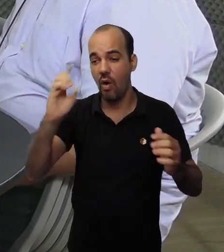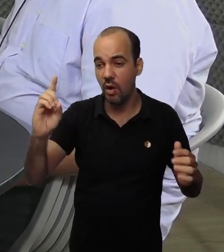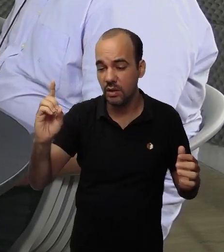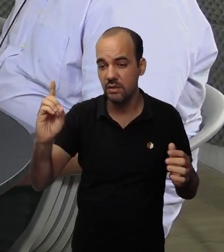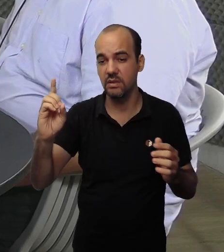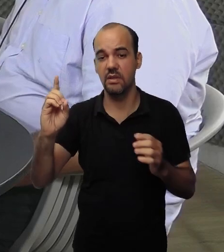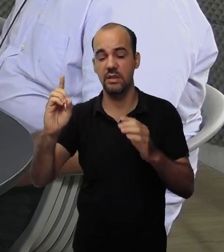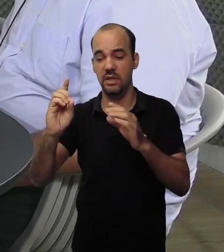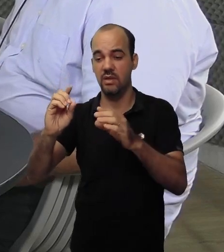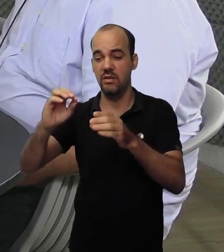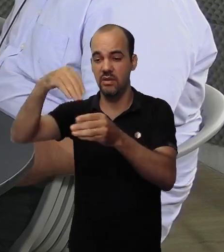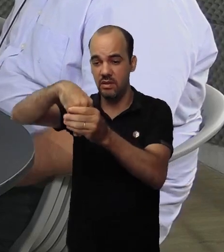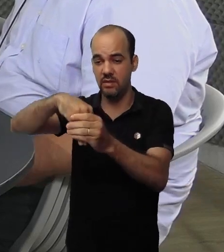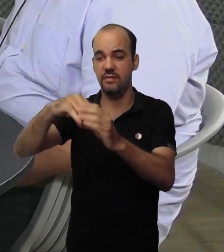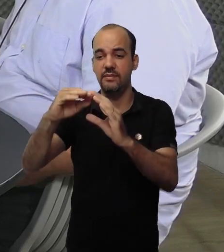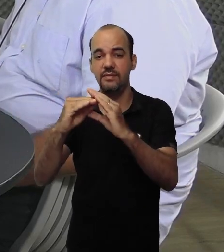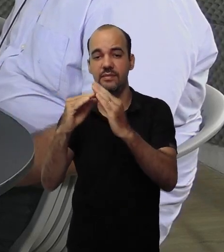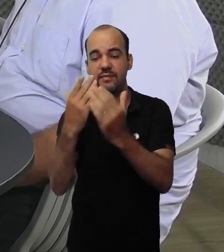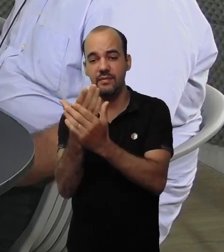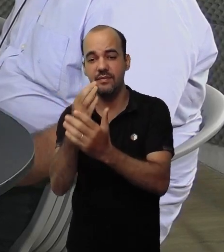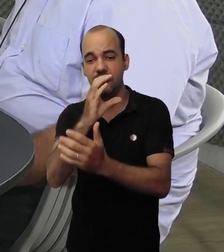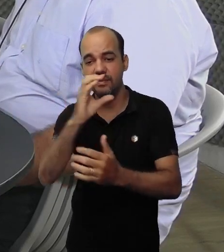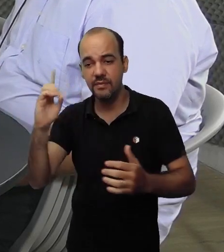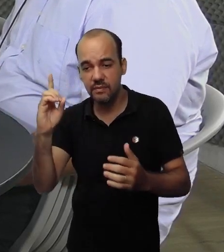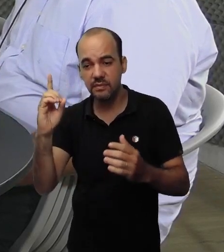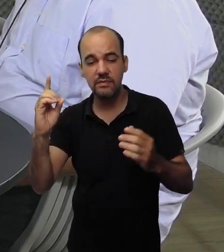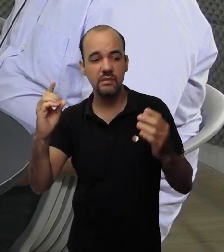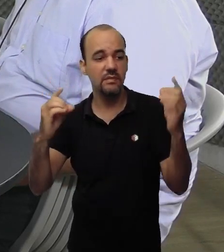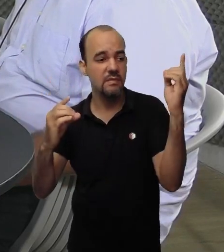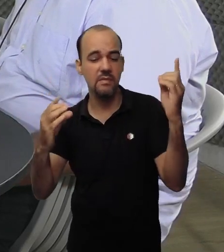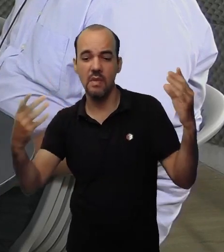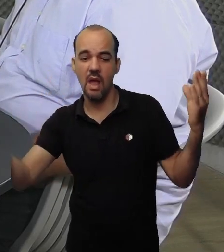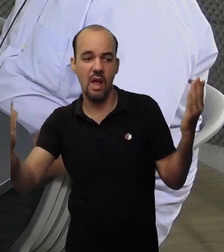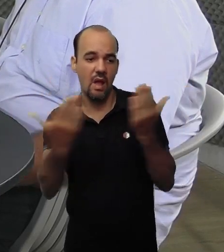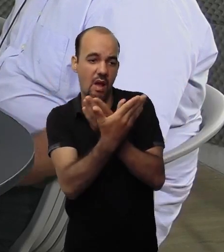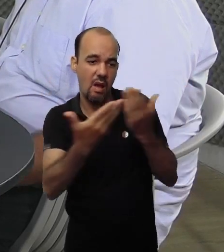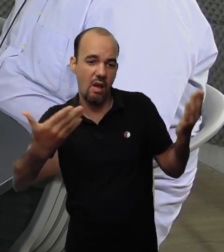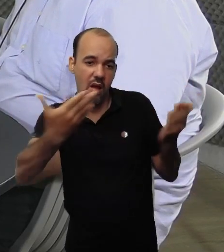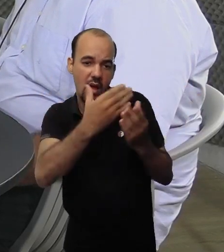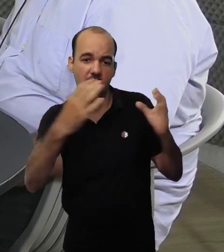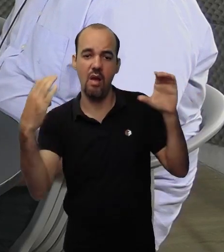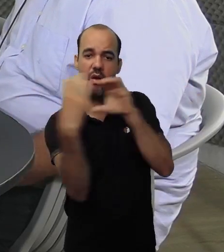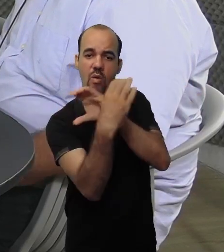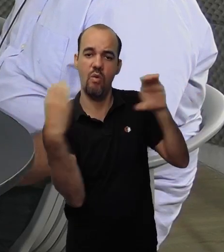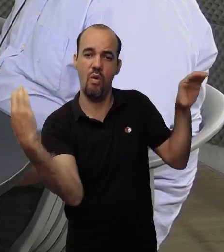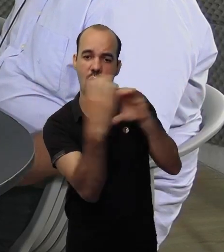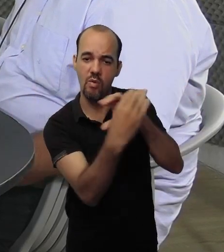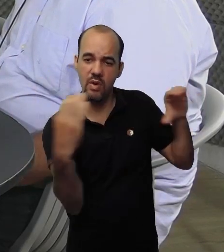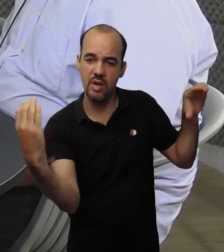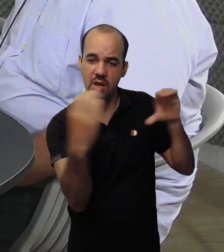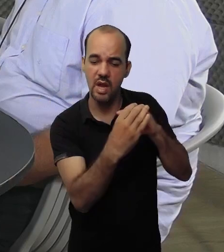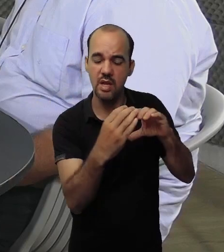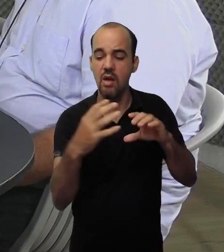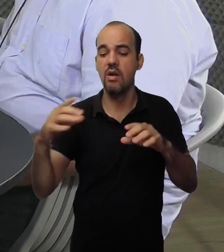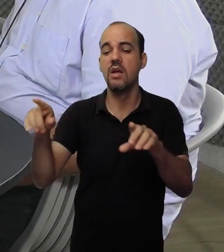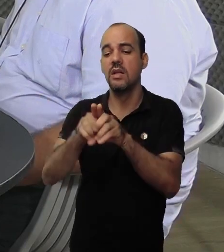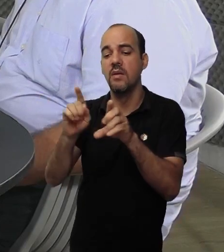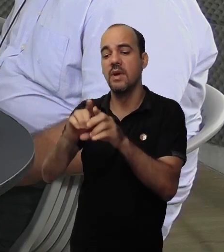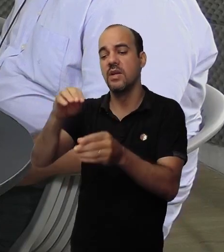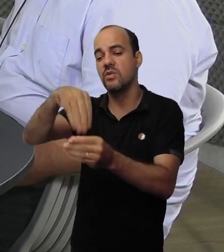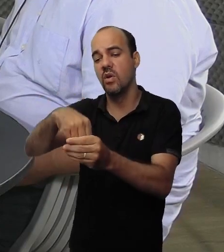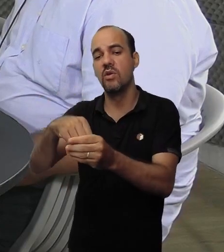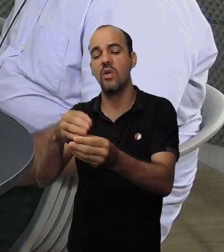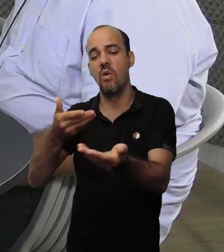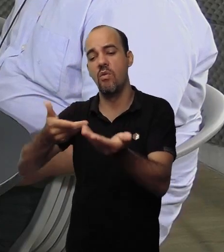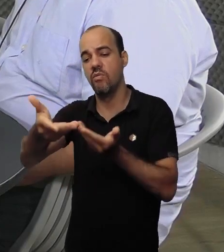dentro das nossas escolas, essa comunicação entre coordenação de regional, coordenação de escola,